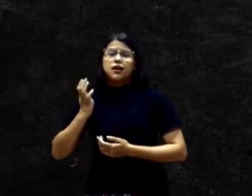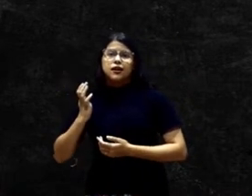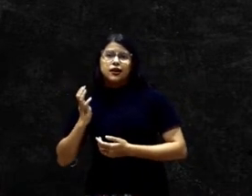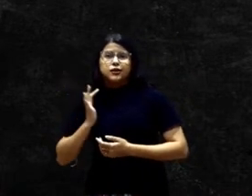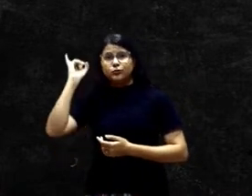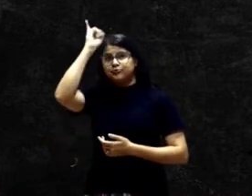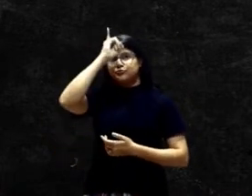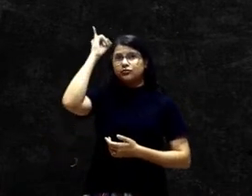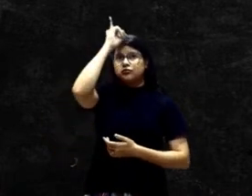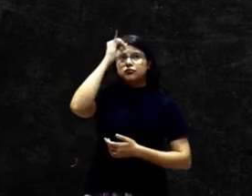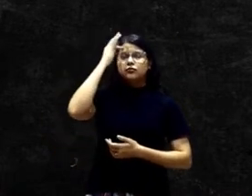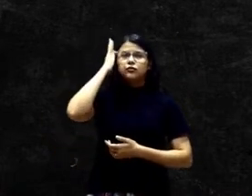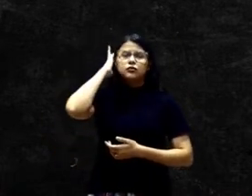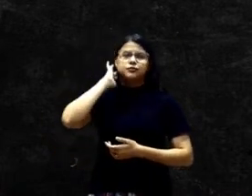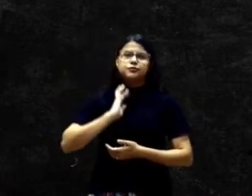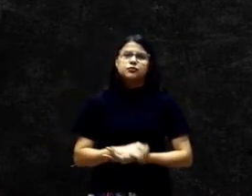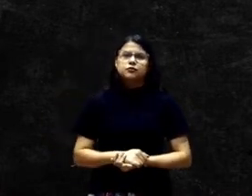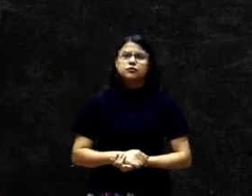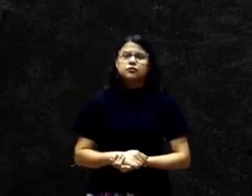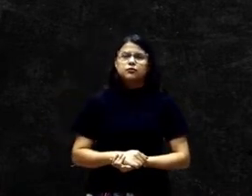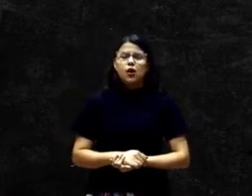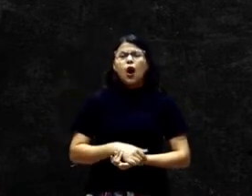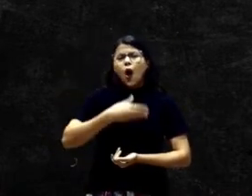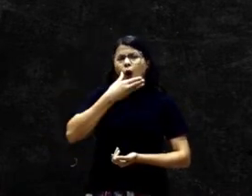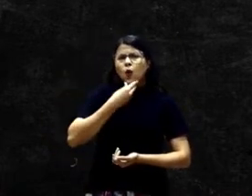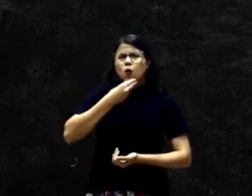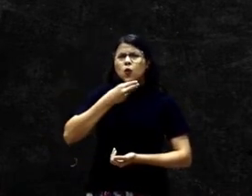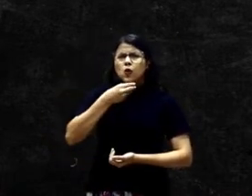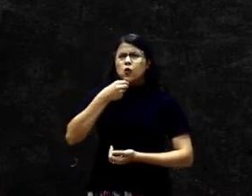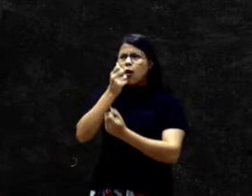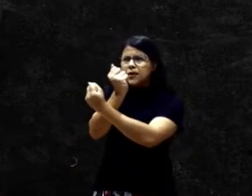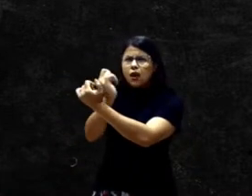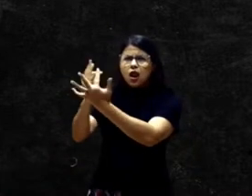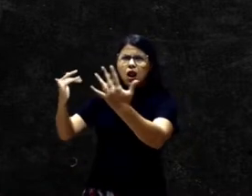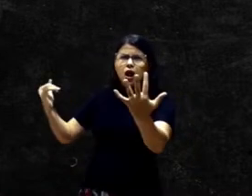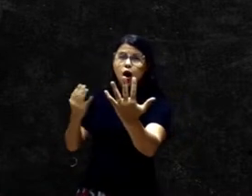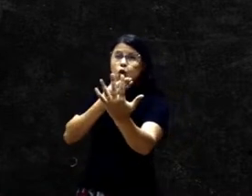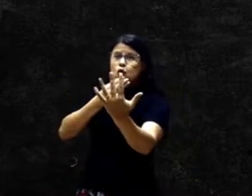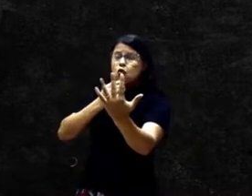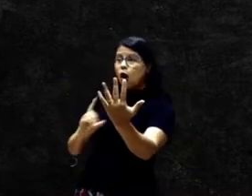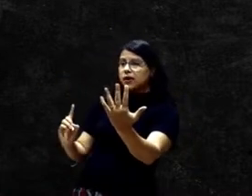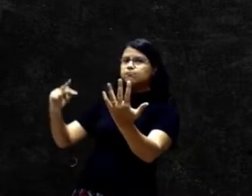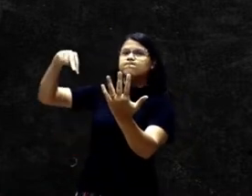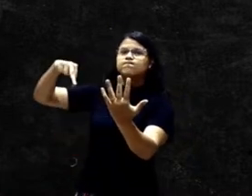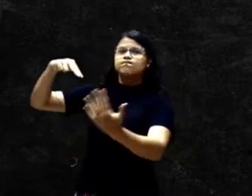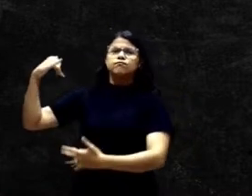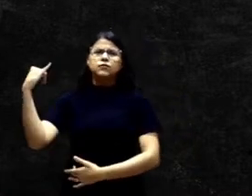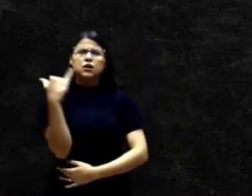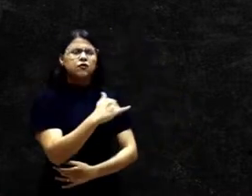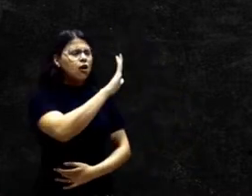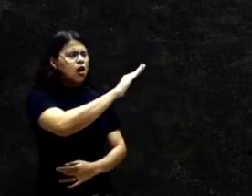Nesse ponto, um homem que estava no meio da multidão disse a Jesus: